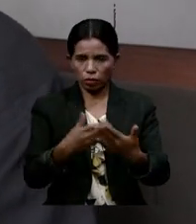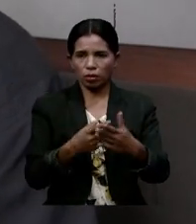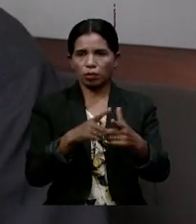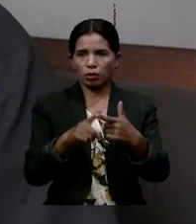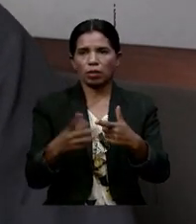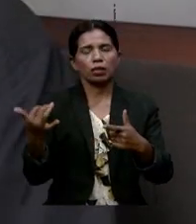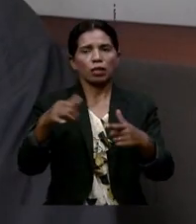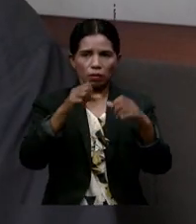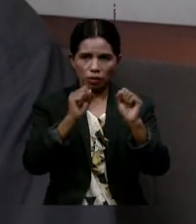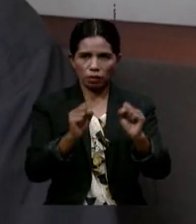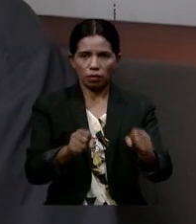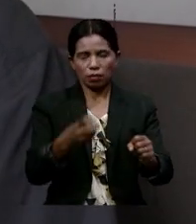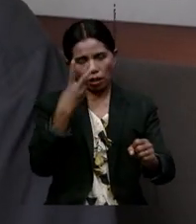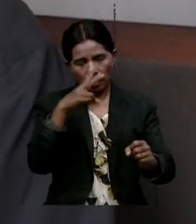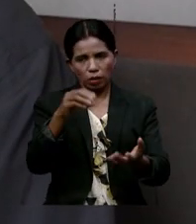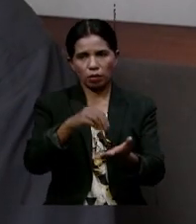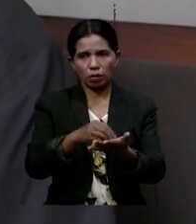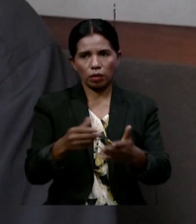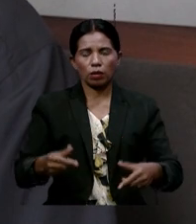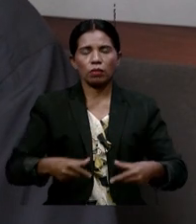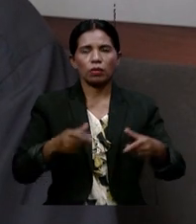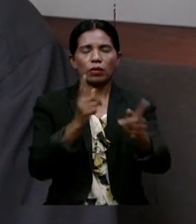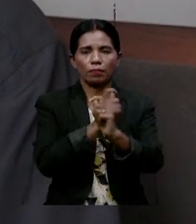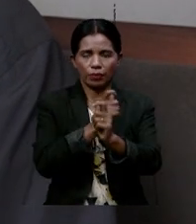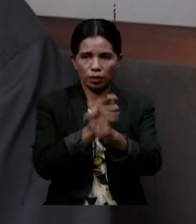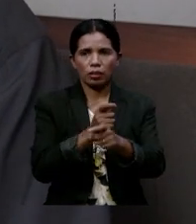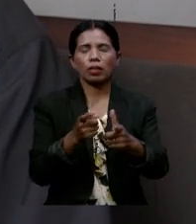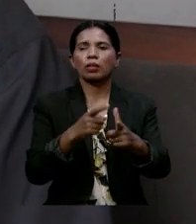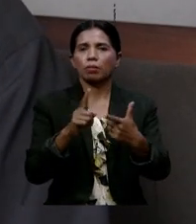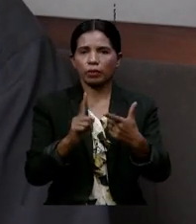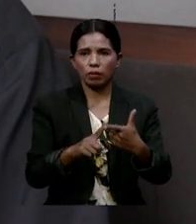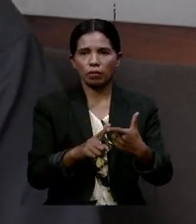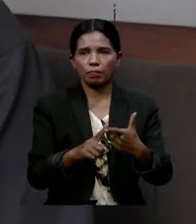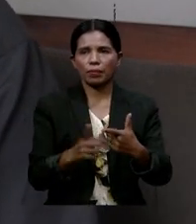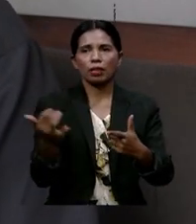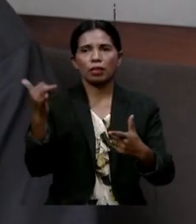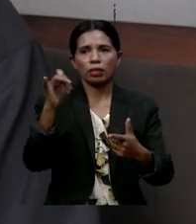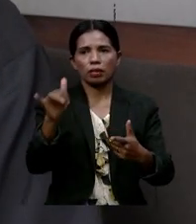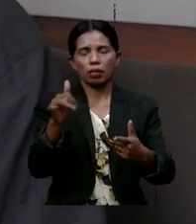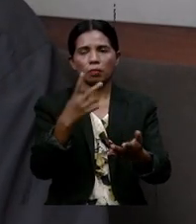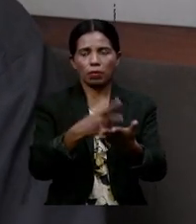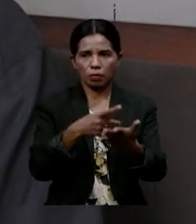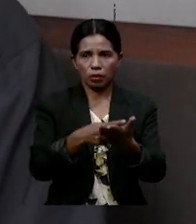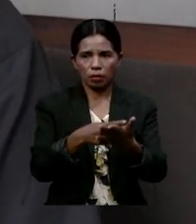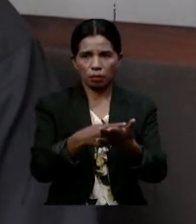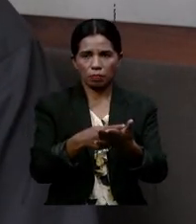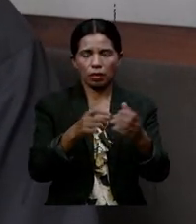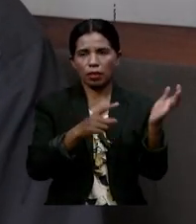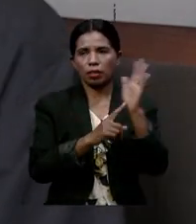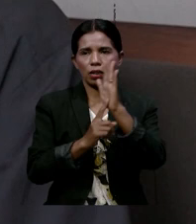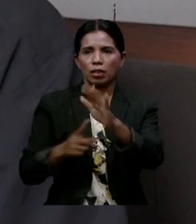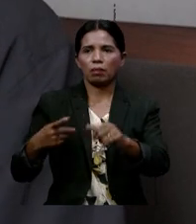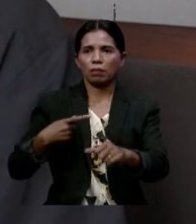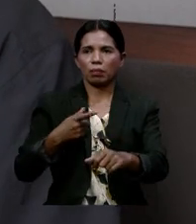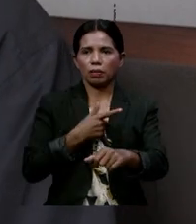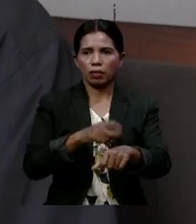sira maca bele avaliação, depois for teste, depois maca sira nia be proposta, né? Bele canaliza ba ia parlamento nacional,